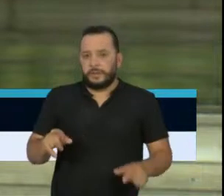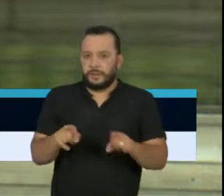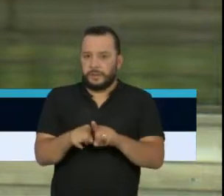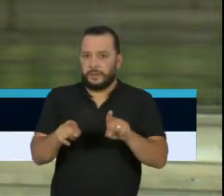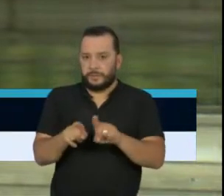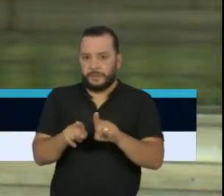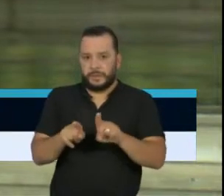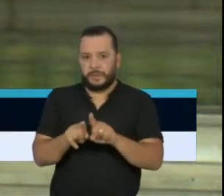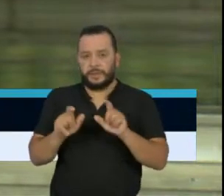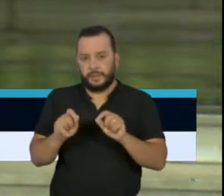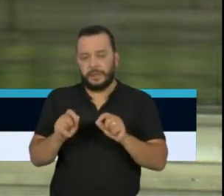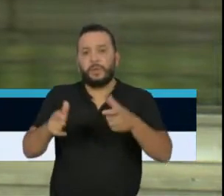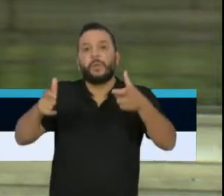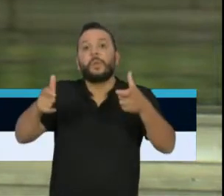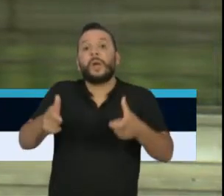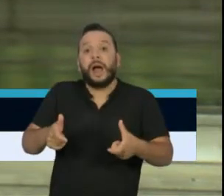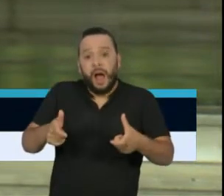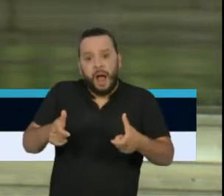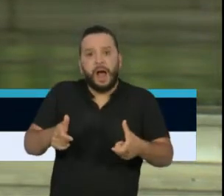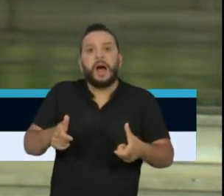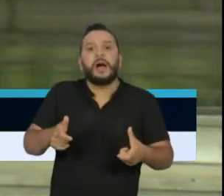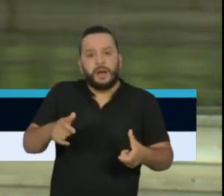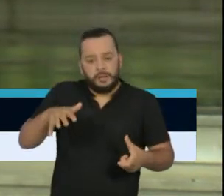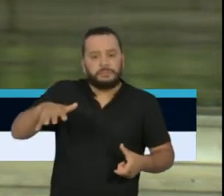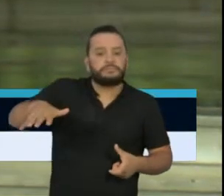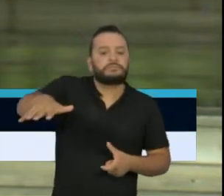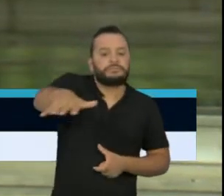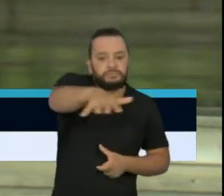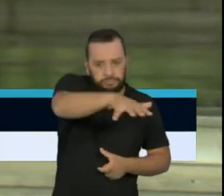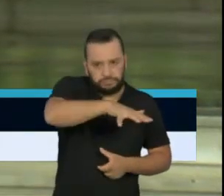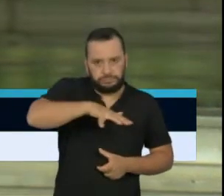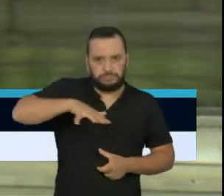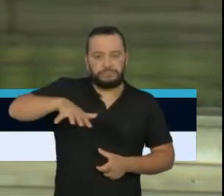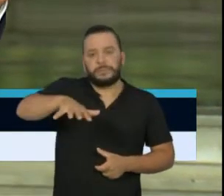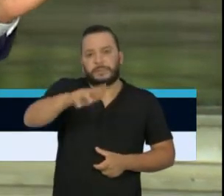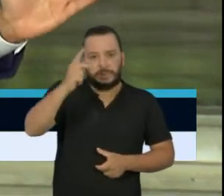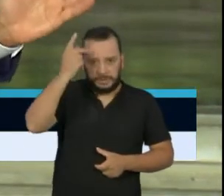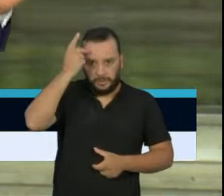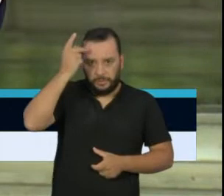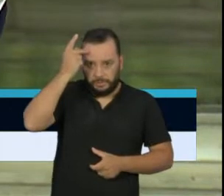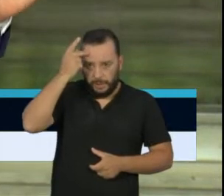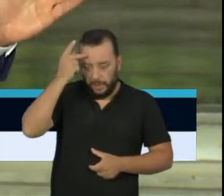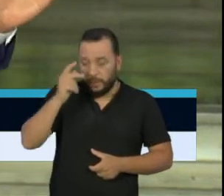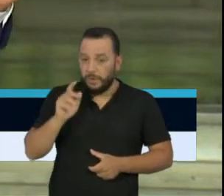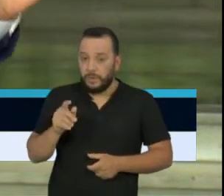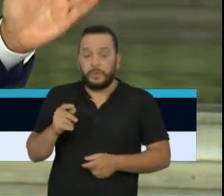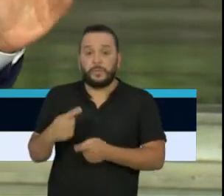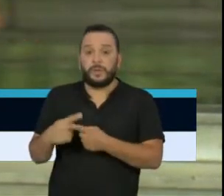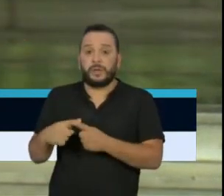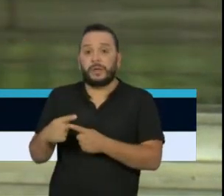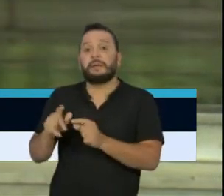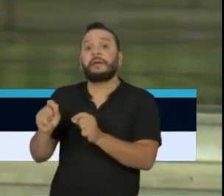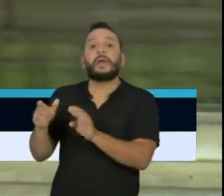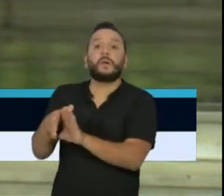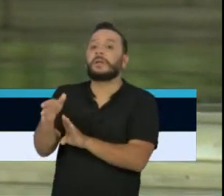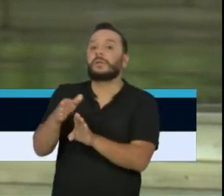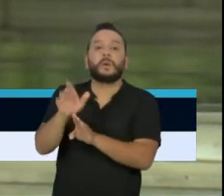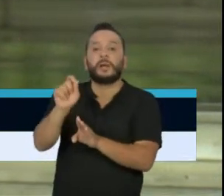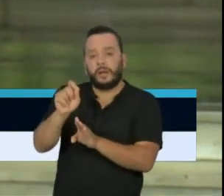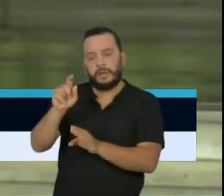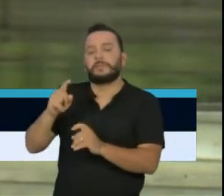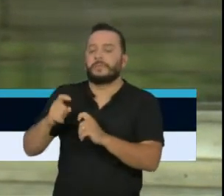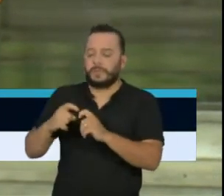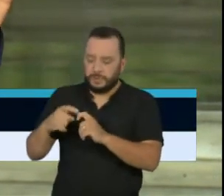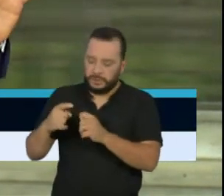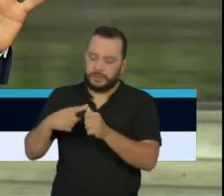diferenciado para regiões e cidades do estado de São Paulo, aonde a medicina, a saúde e a ciência